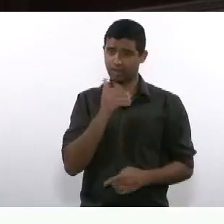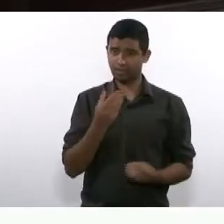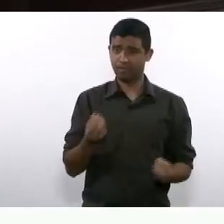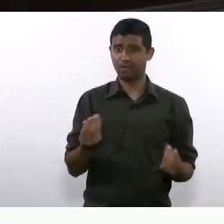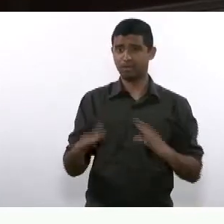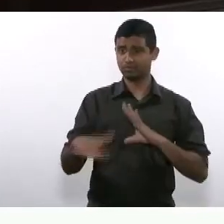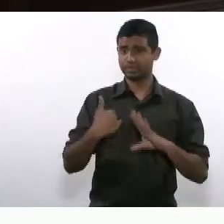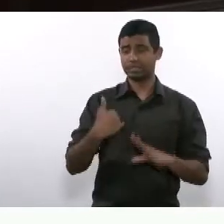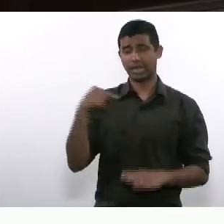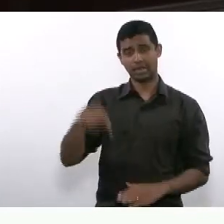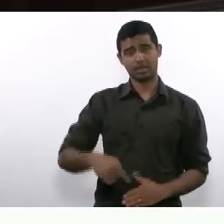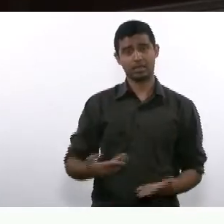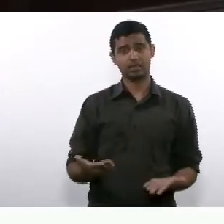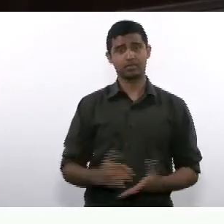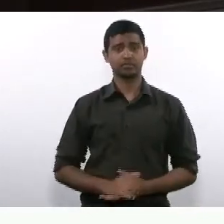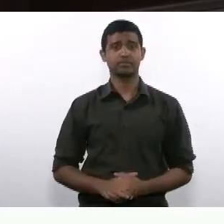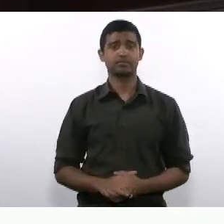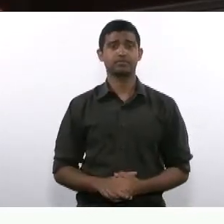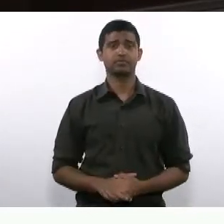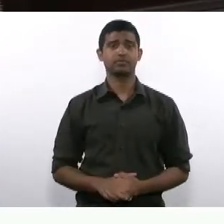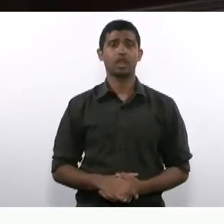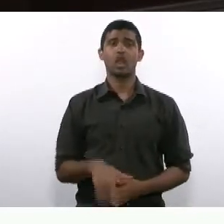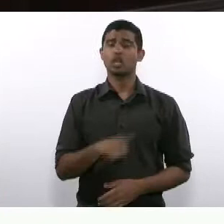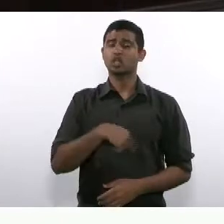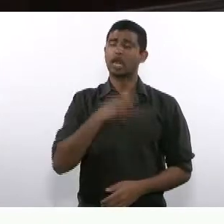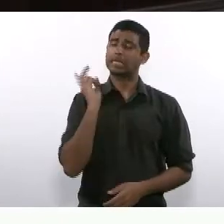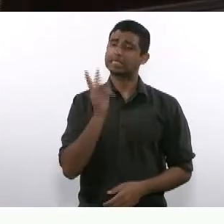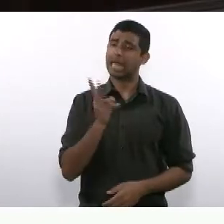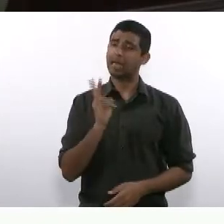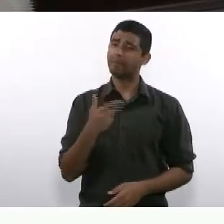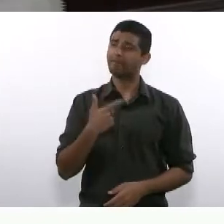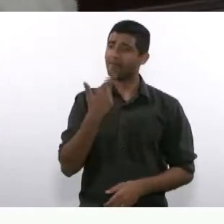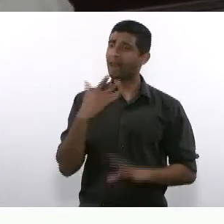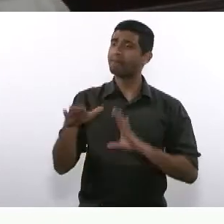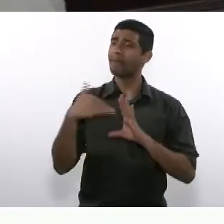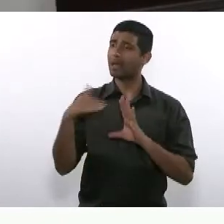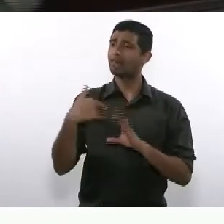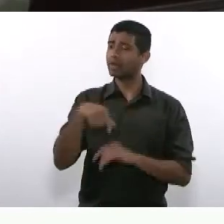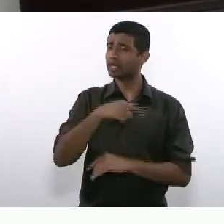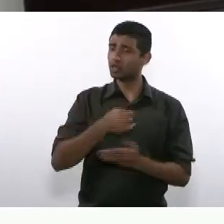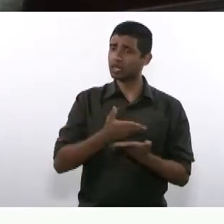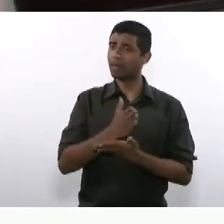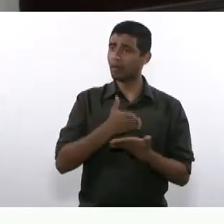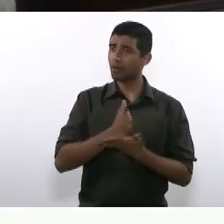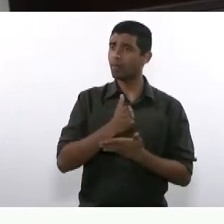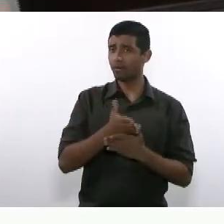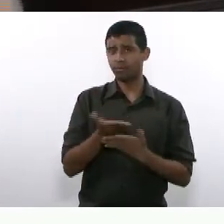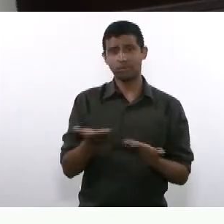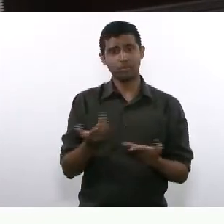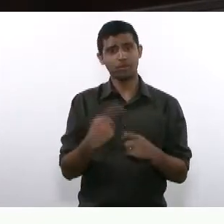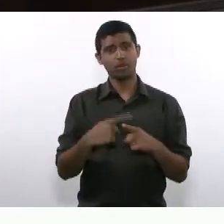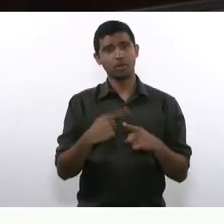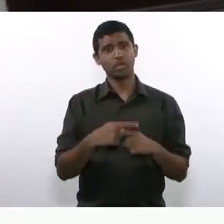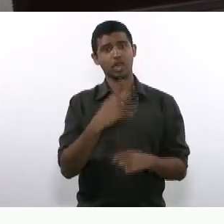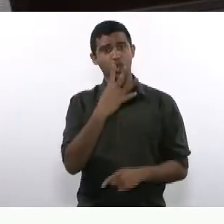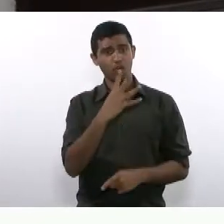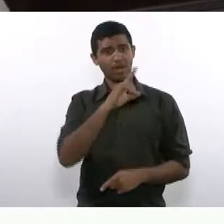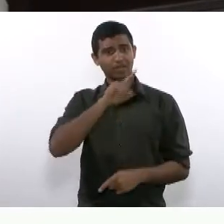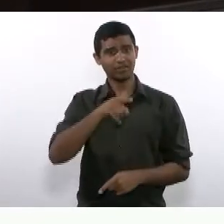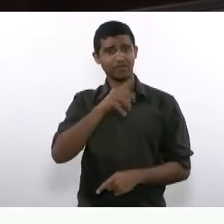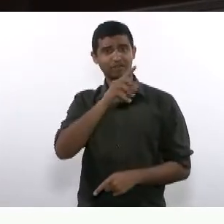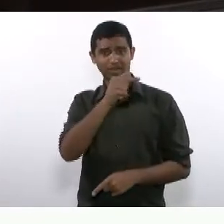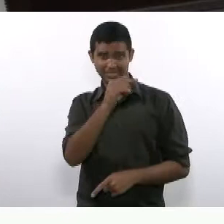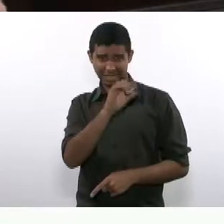Enviar. E nós ficamos aqui insistindo, manda que a gente aprova, porque são 4 bilhões e 700.